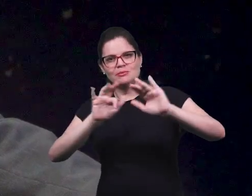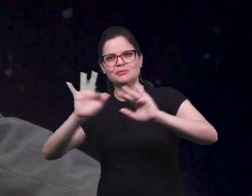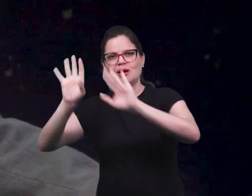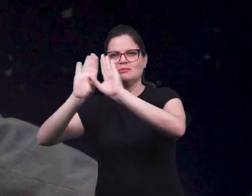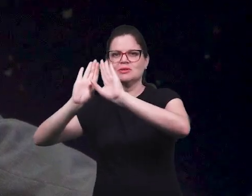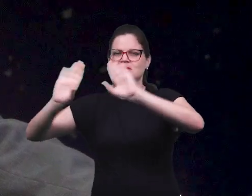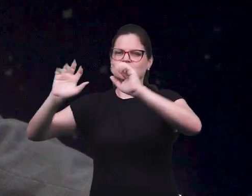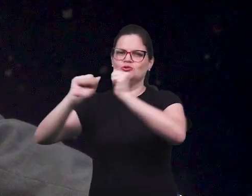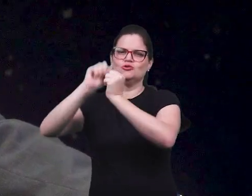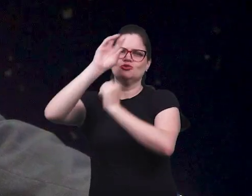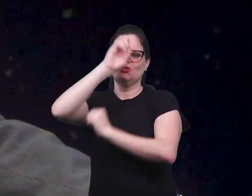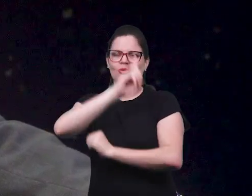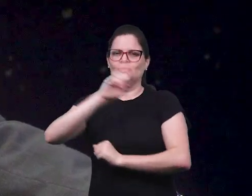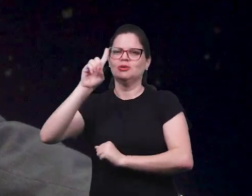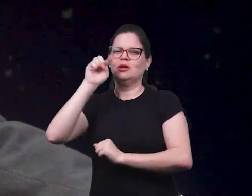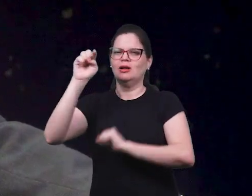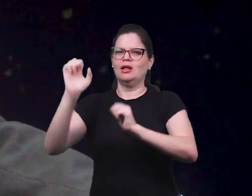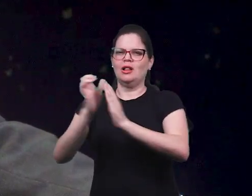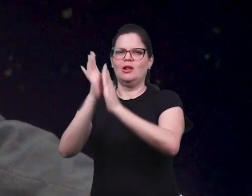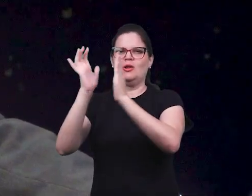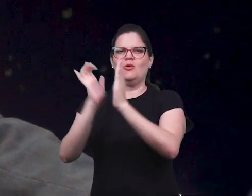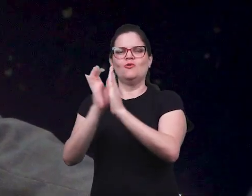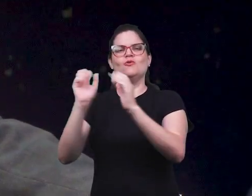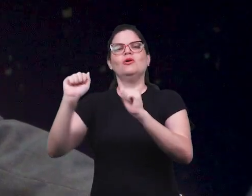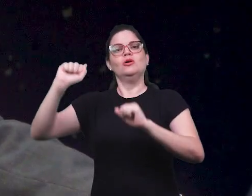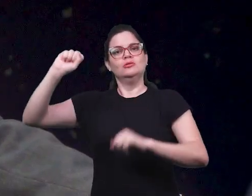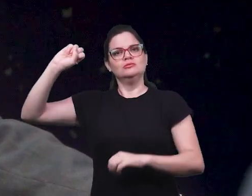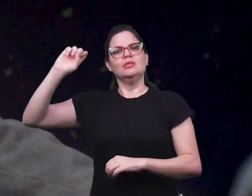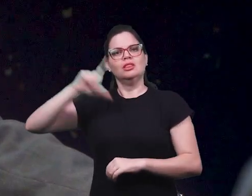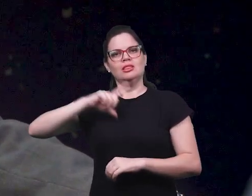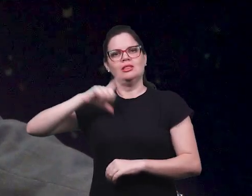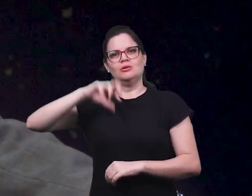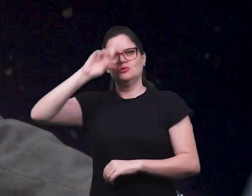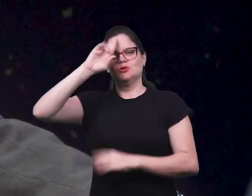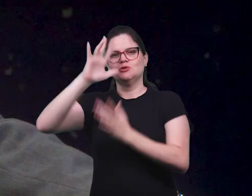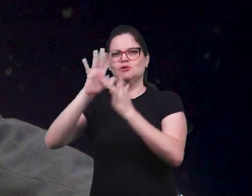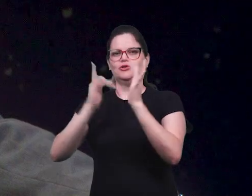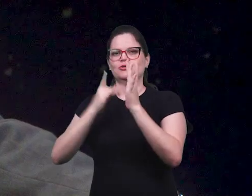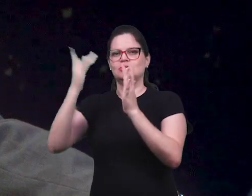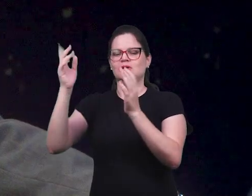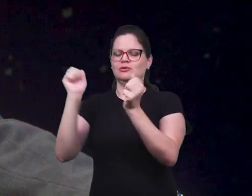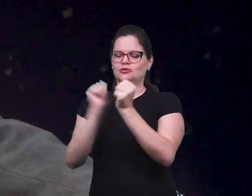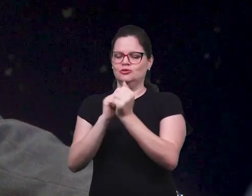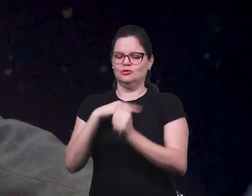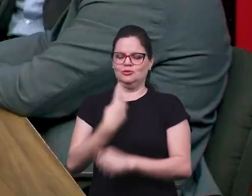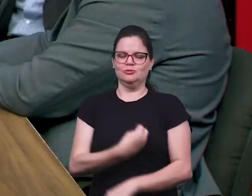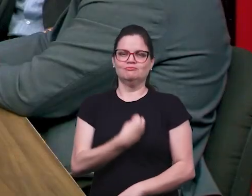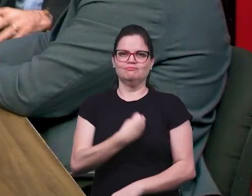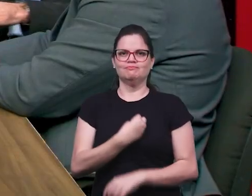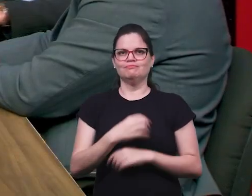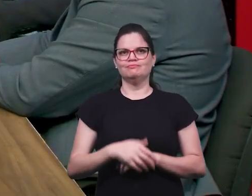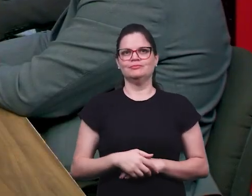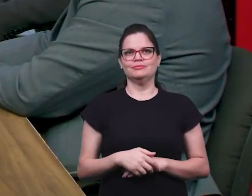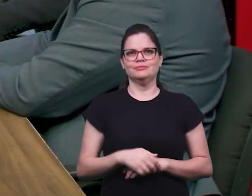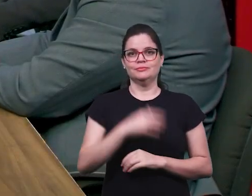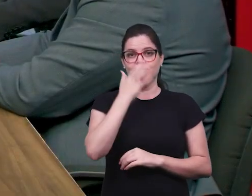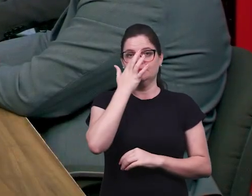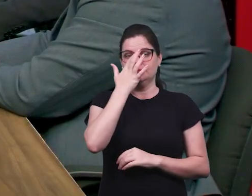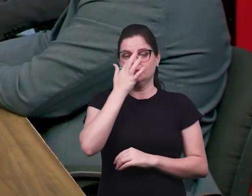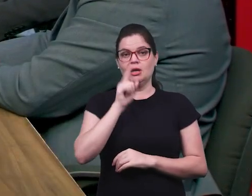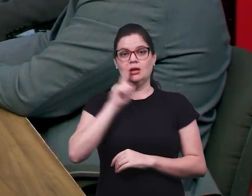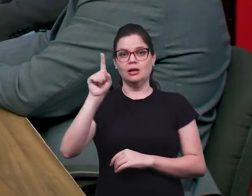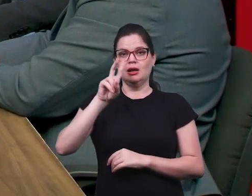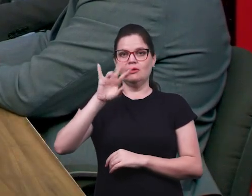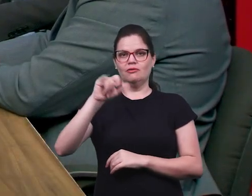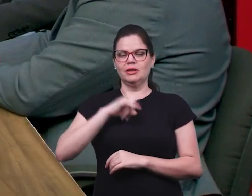de glorificação, onde a luz do Cordeiro vai estar sobre a nossa vida. Onde houve louvor, haverá um louvor para todos sempre, né? Para